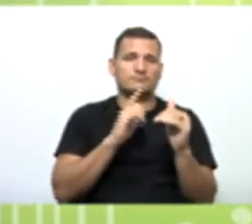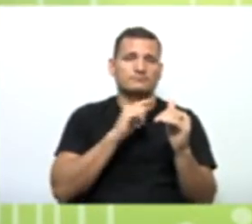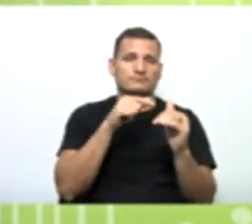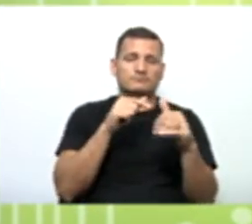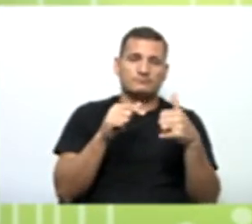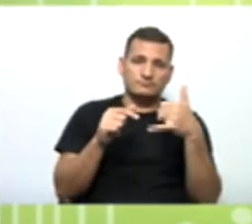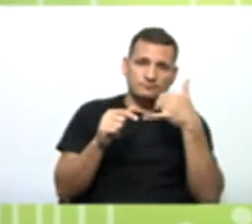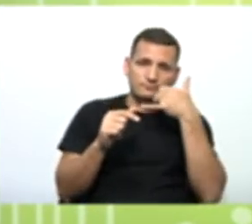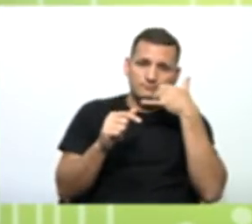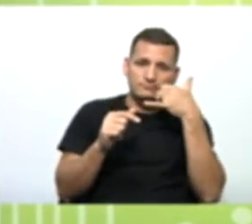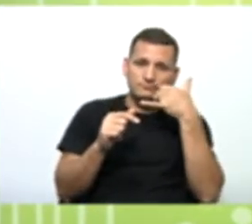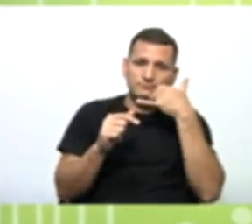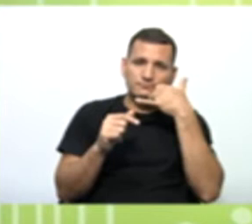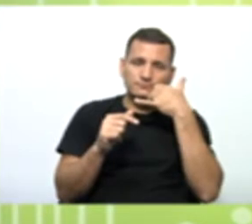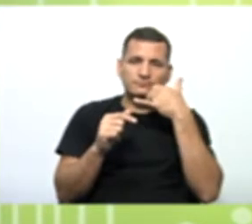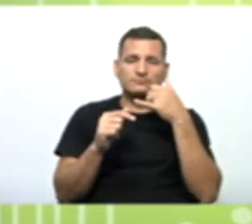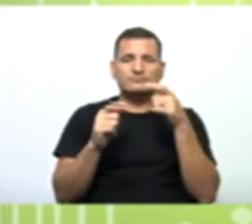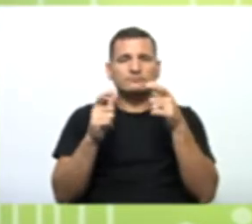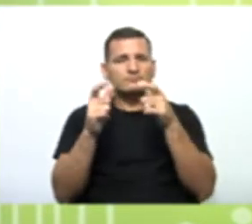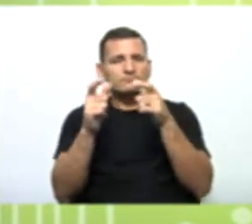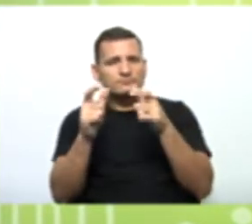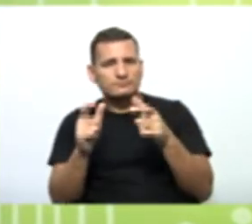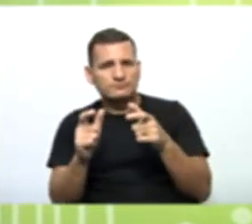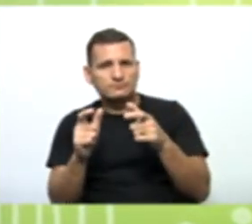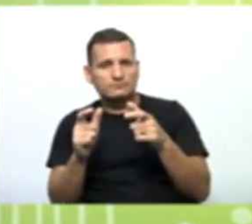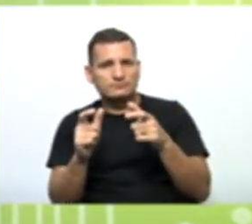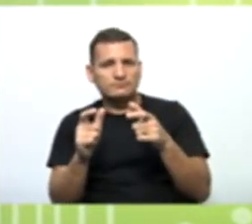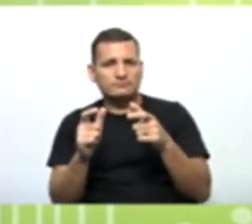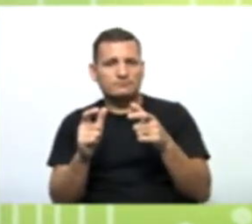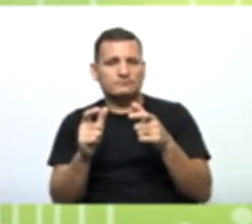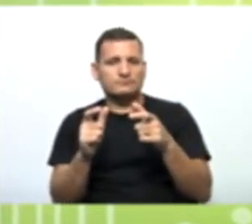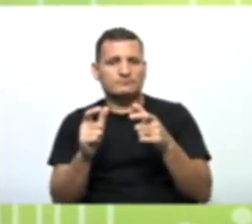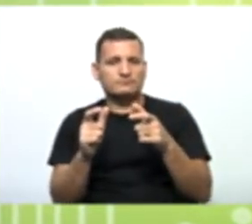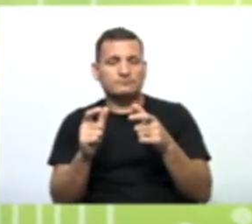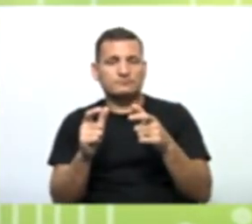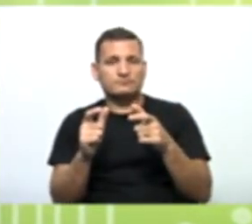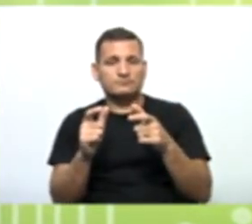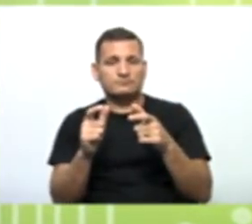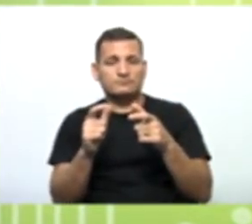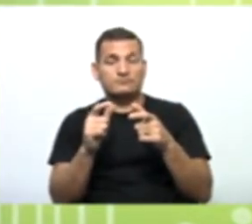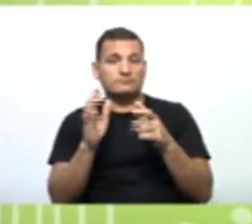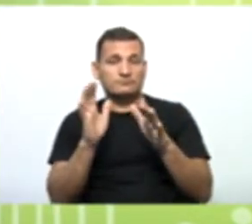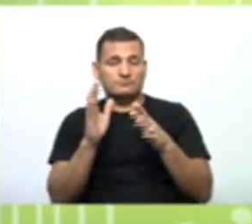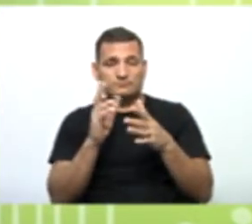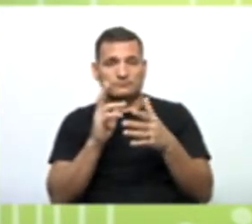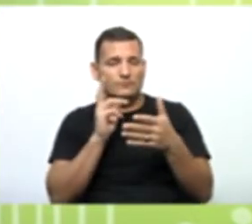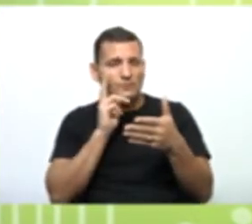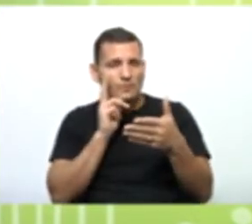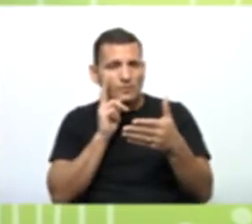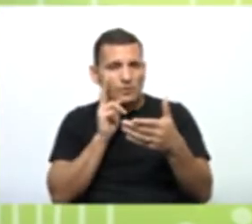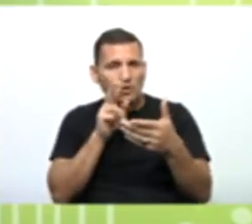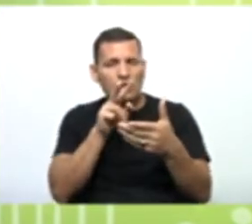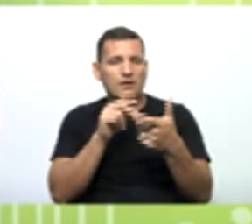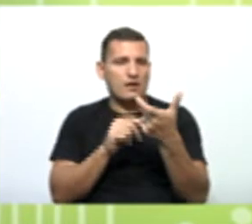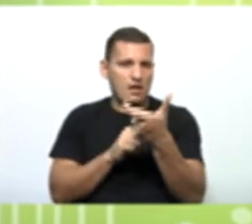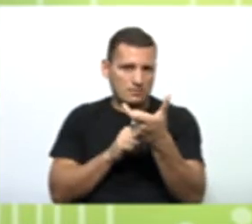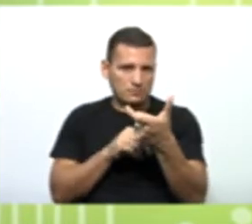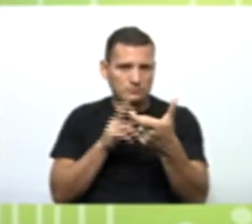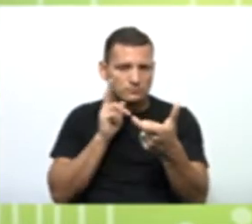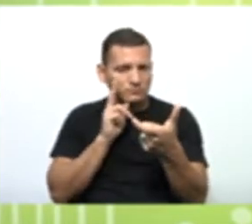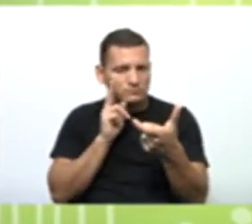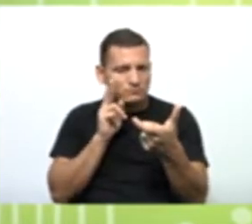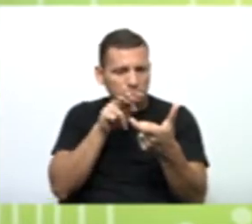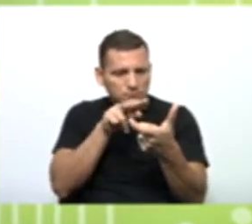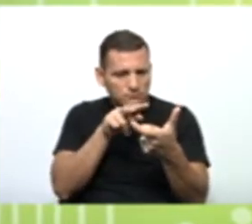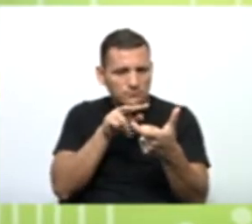o telefone, vai ter o endereço, enfim. Na hora que ele olhar para aquele conjunto de informação agrupada, ela já